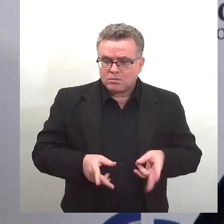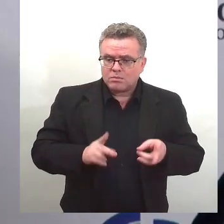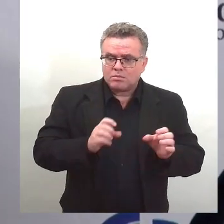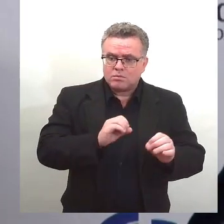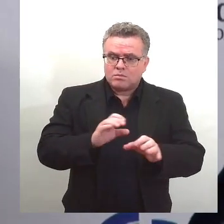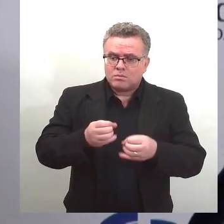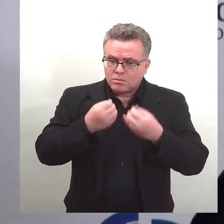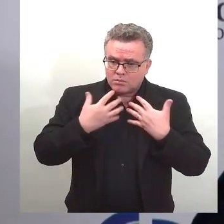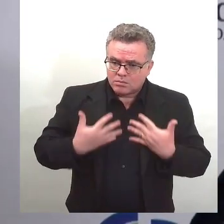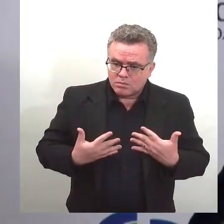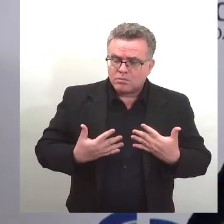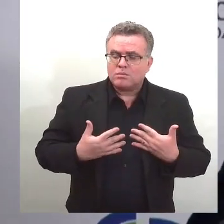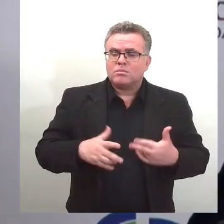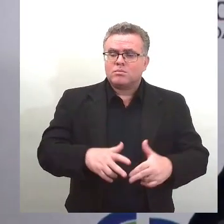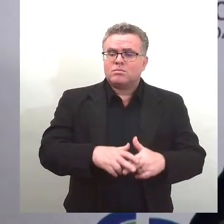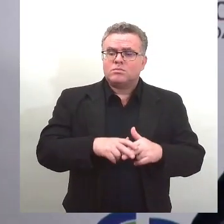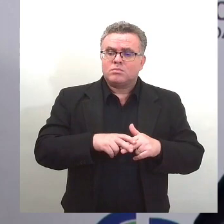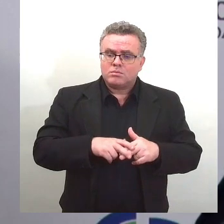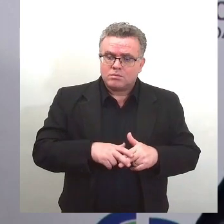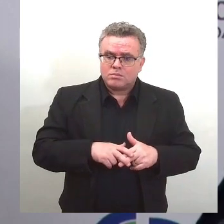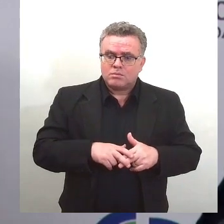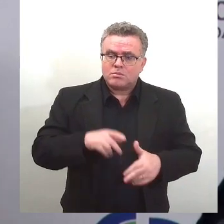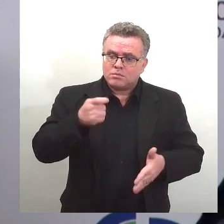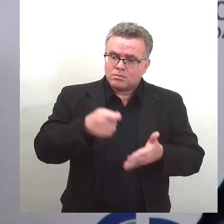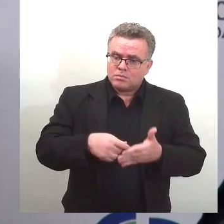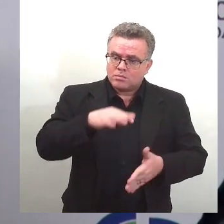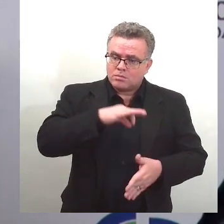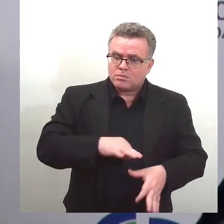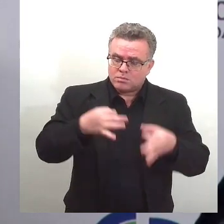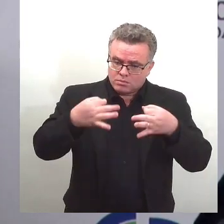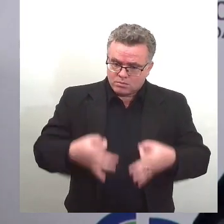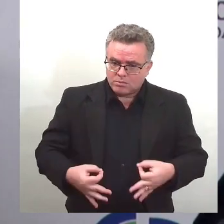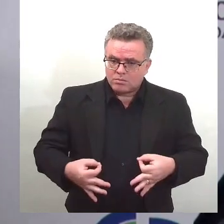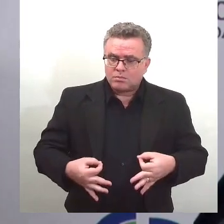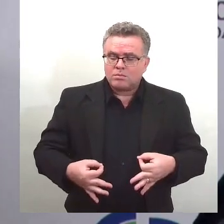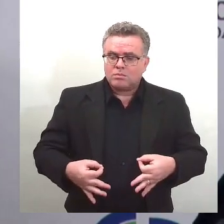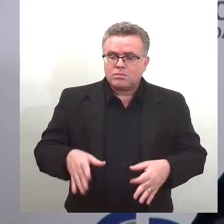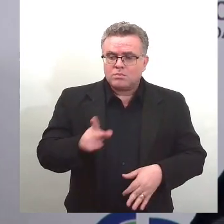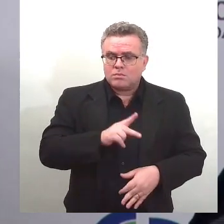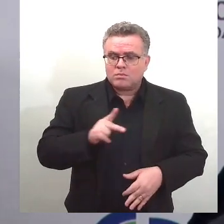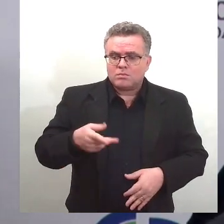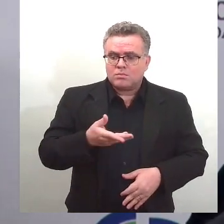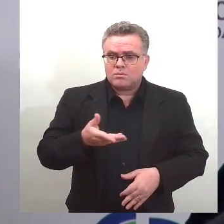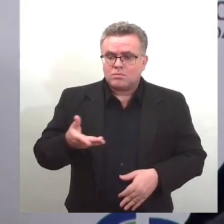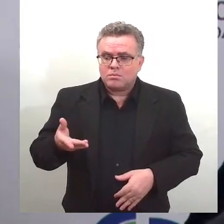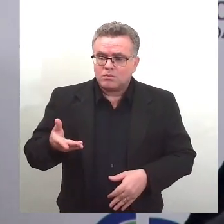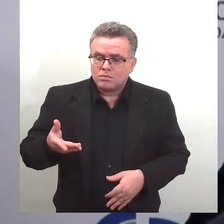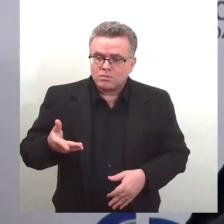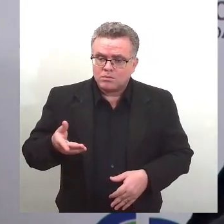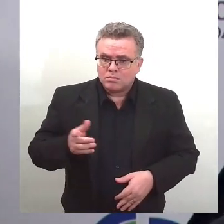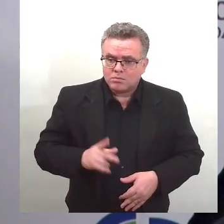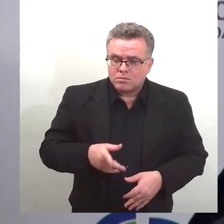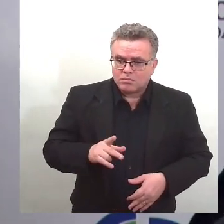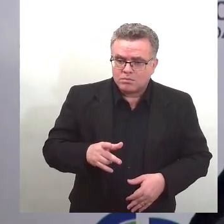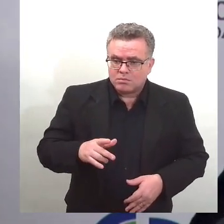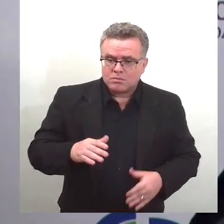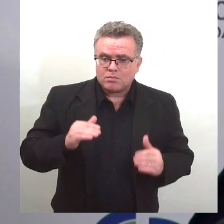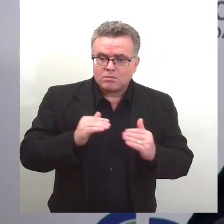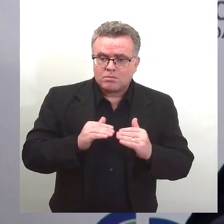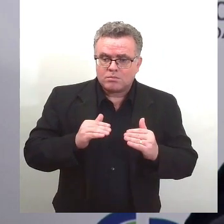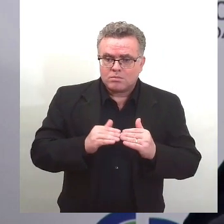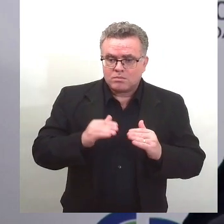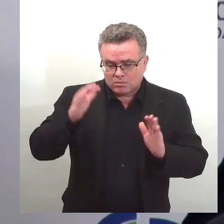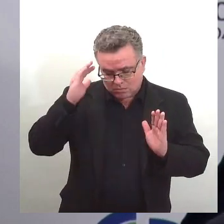isso pagando salários em dias e com piso respeitado pela